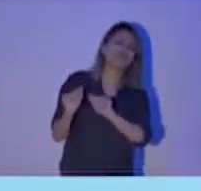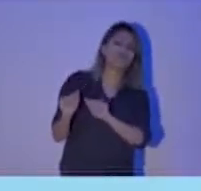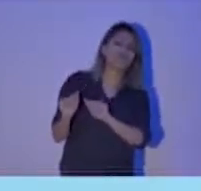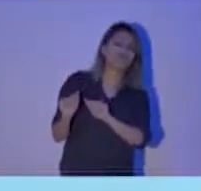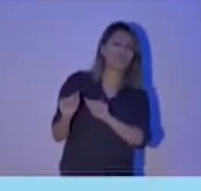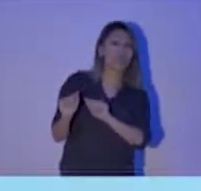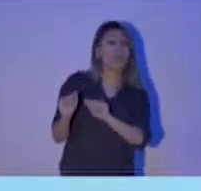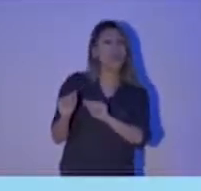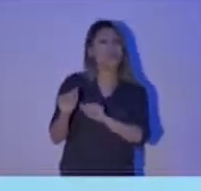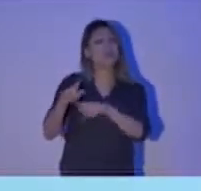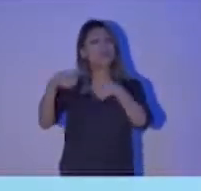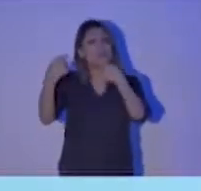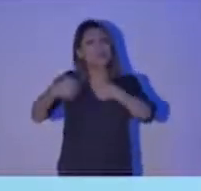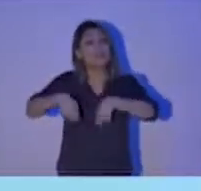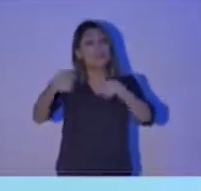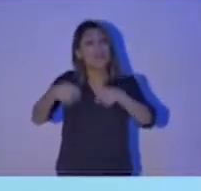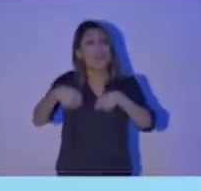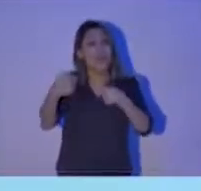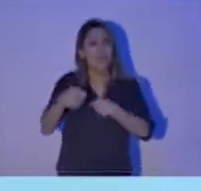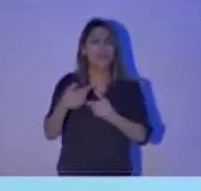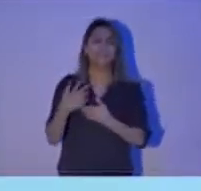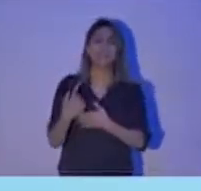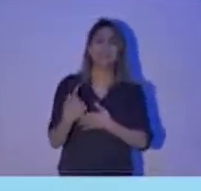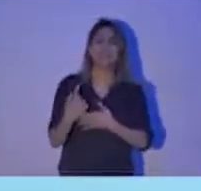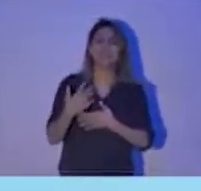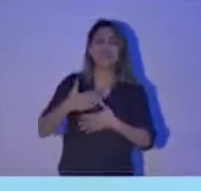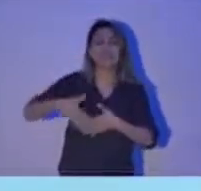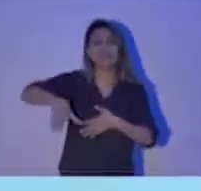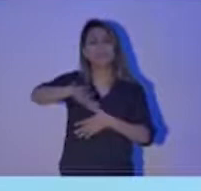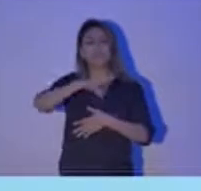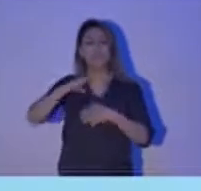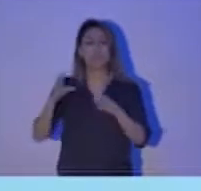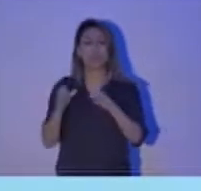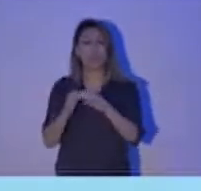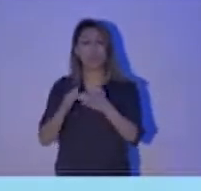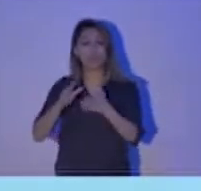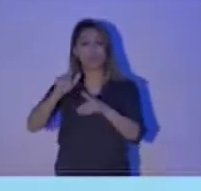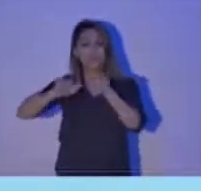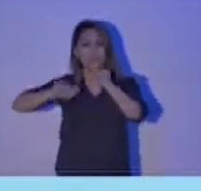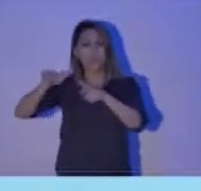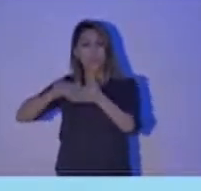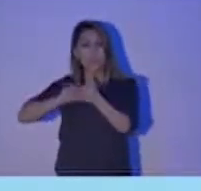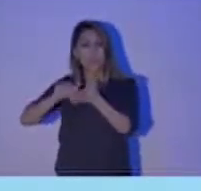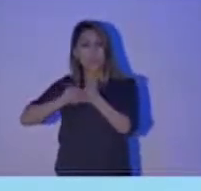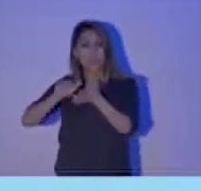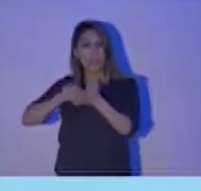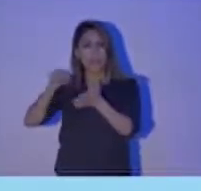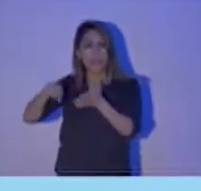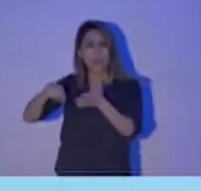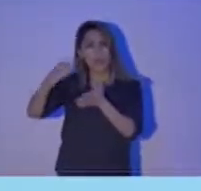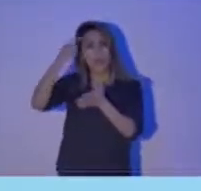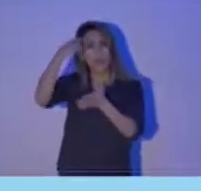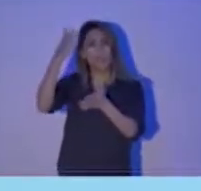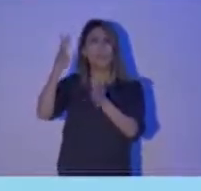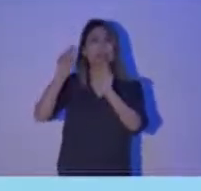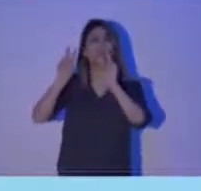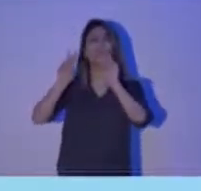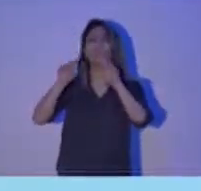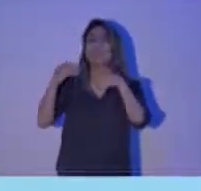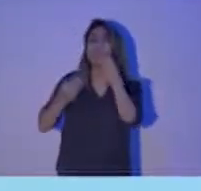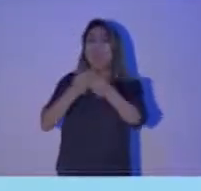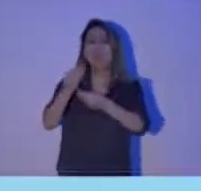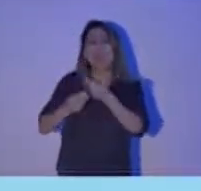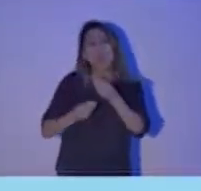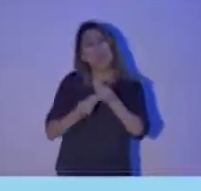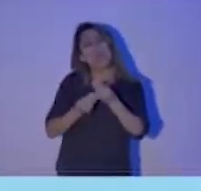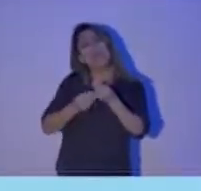no, já nas discussões de 88, dos secretários pensarem políticas que melhorassem as redes